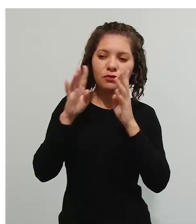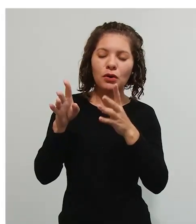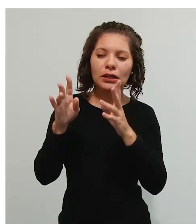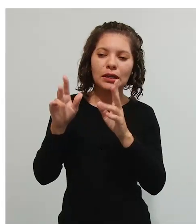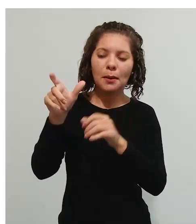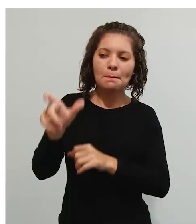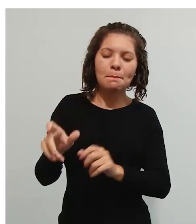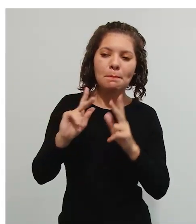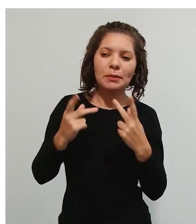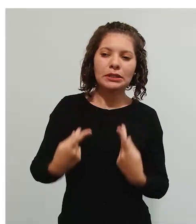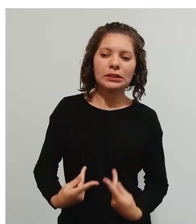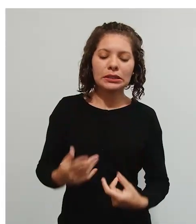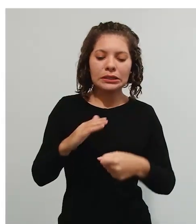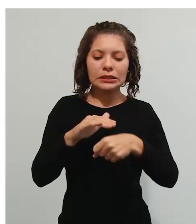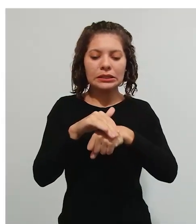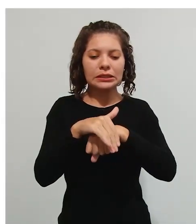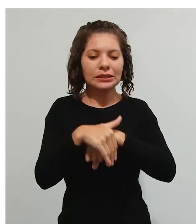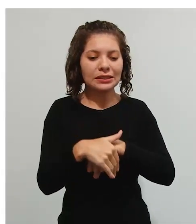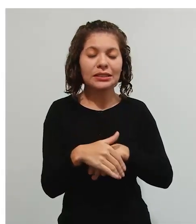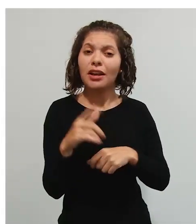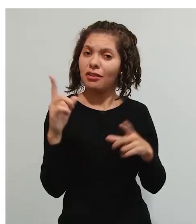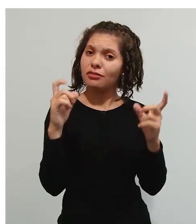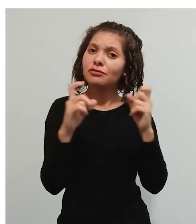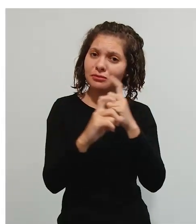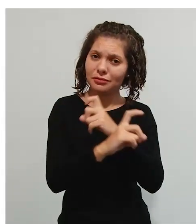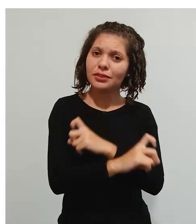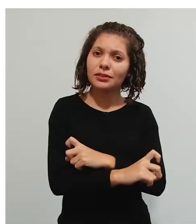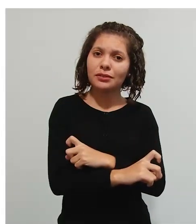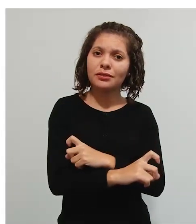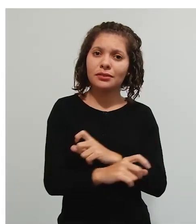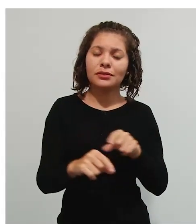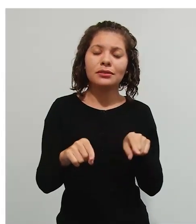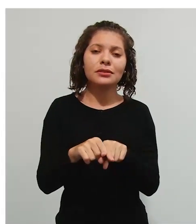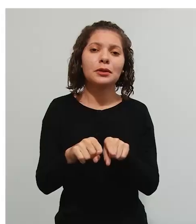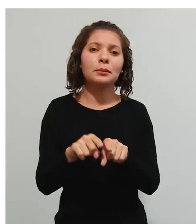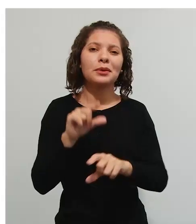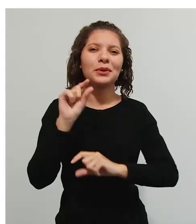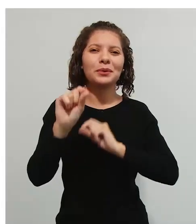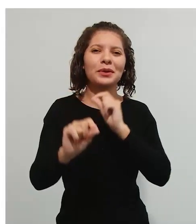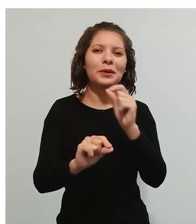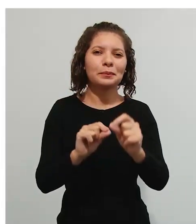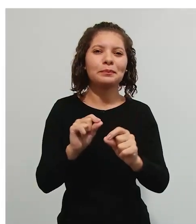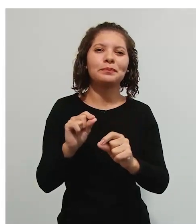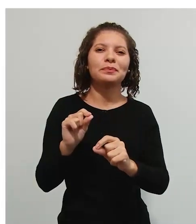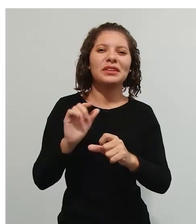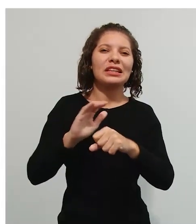complexidade do trabalho. Lembrando que este inciso 5º do piso salarial